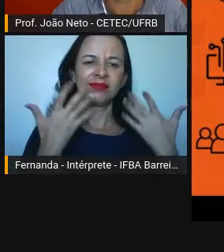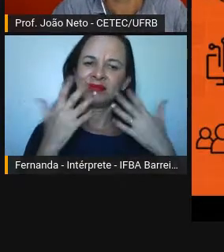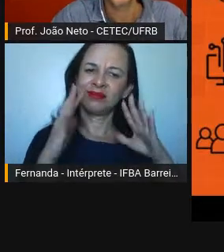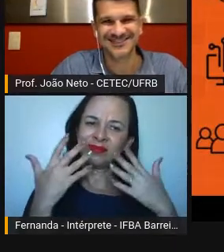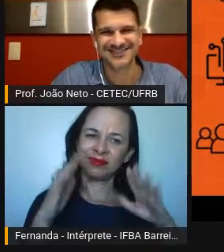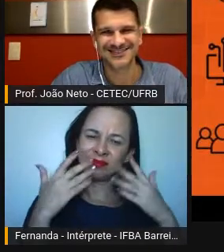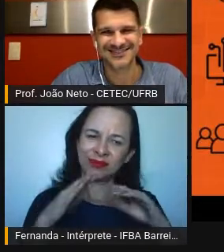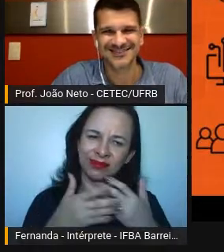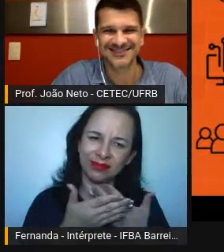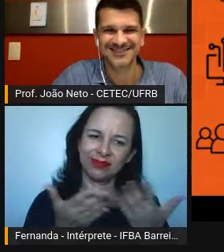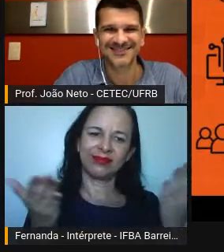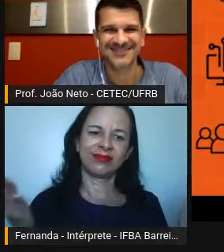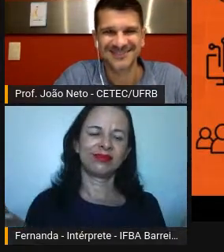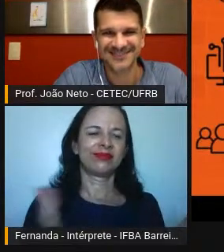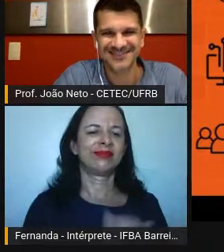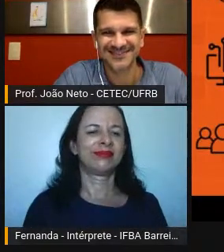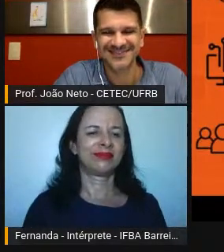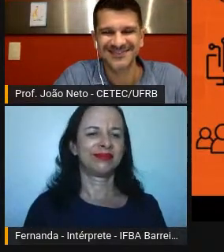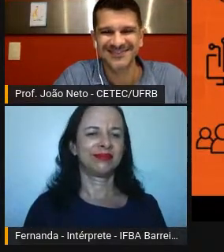audiência